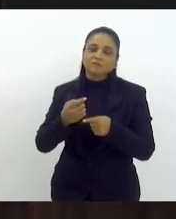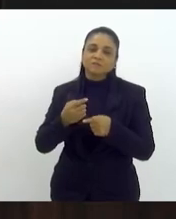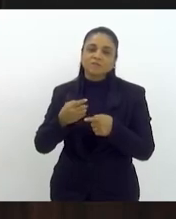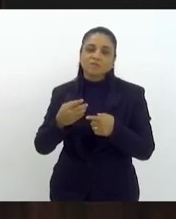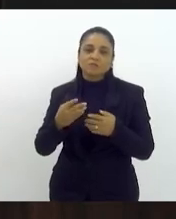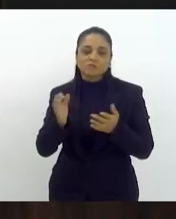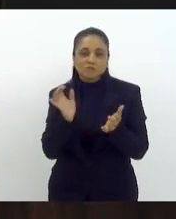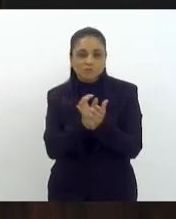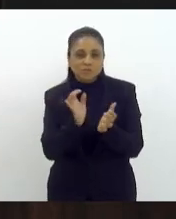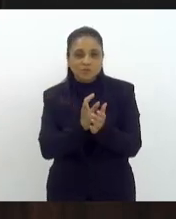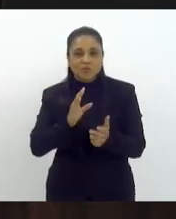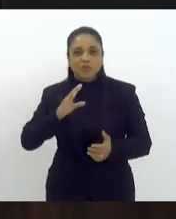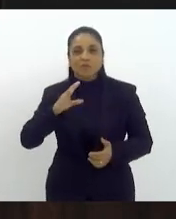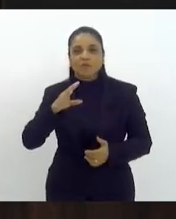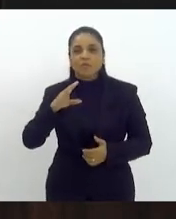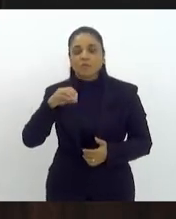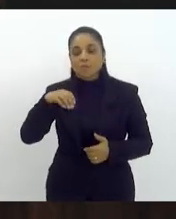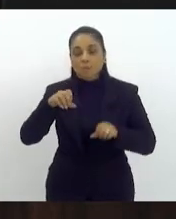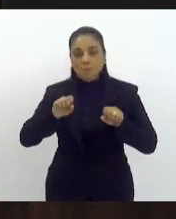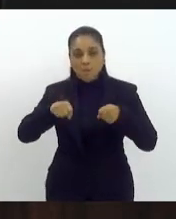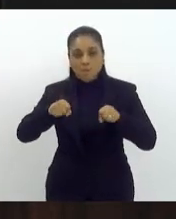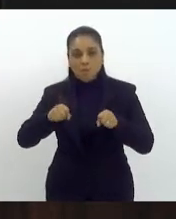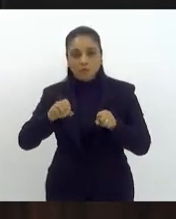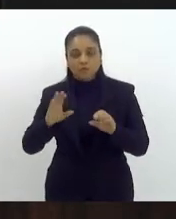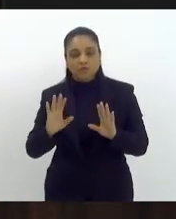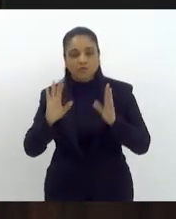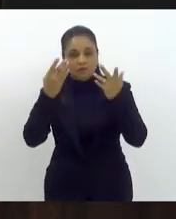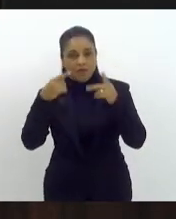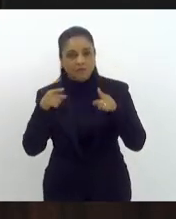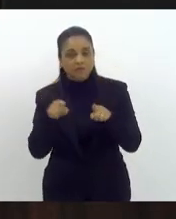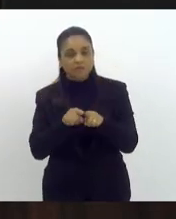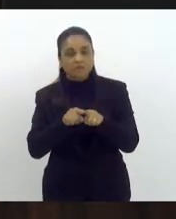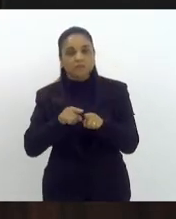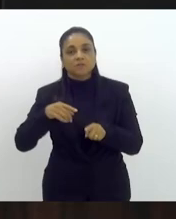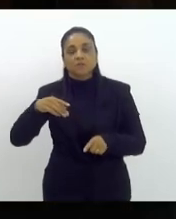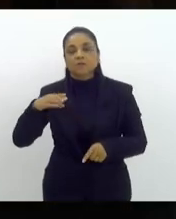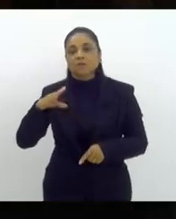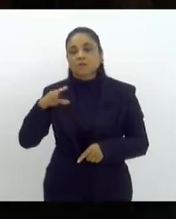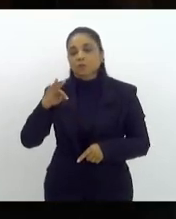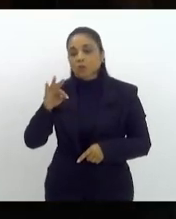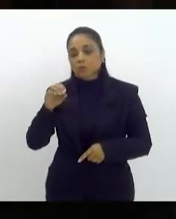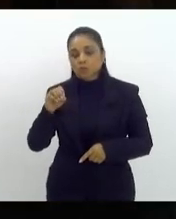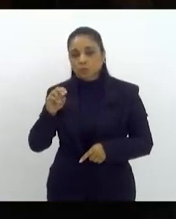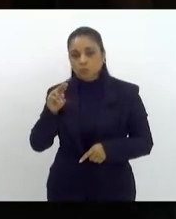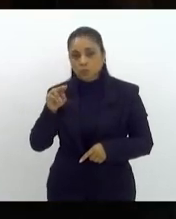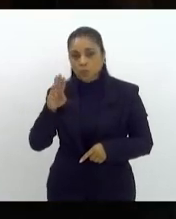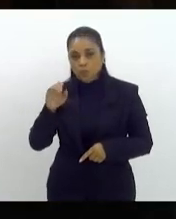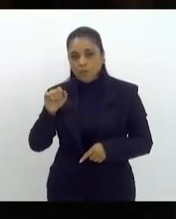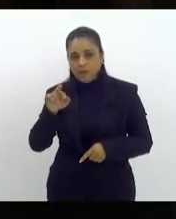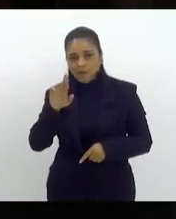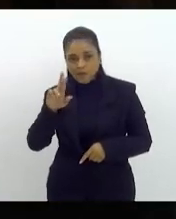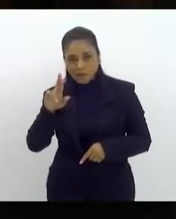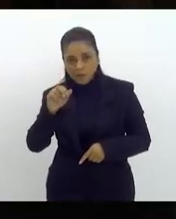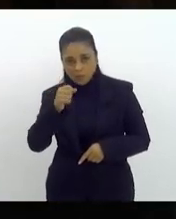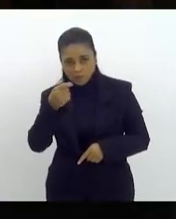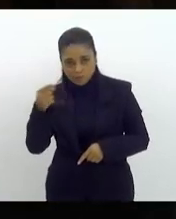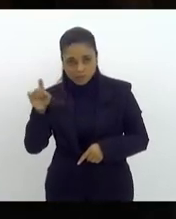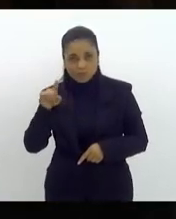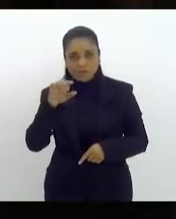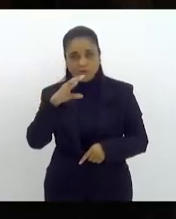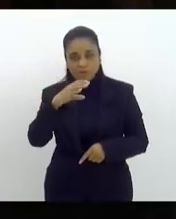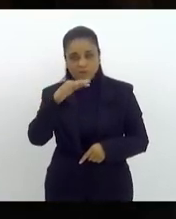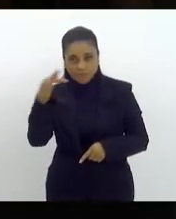motofest e dos tubarões de Cabo Frio Obrigado com a palavra Deputado Anderson Moraes imagina Presidente Vitor aqui que hoje está